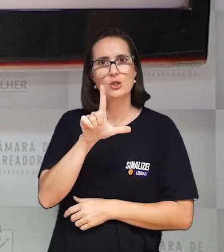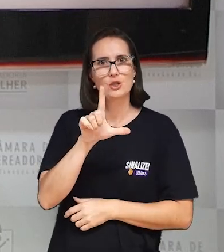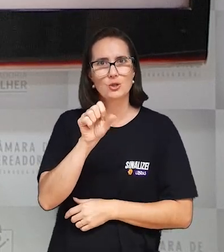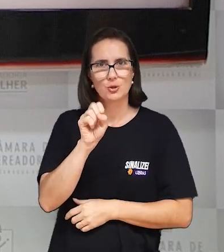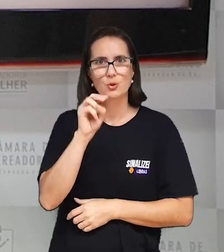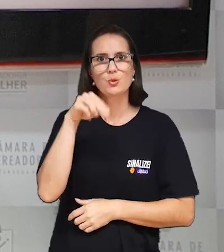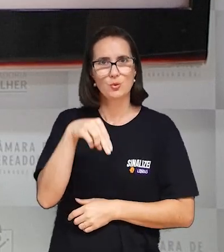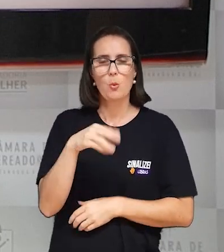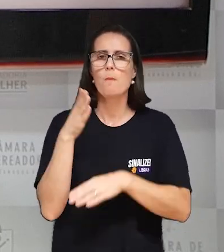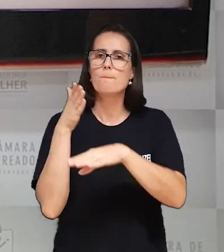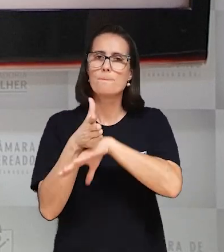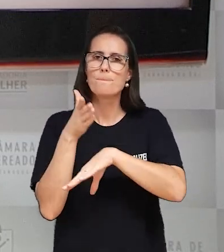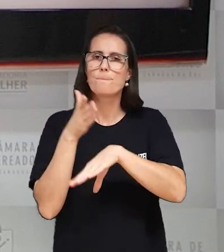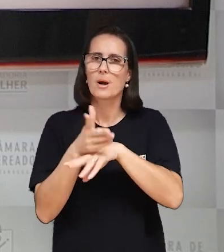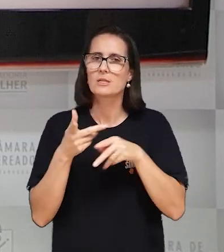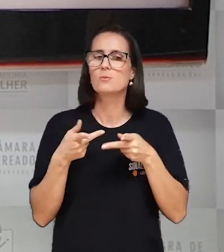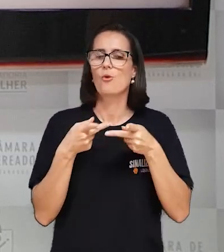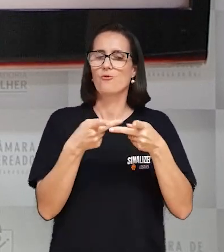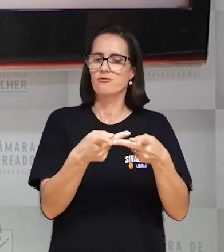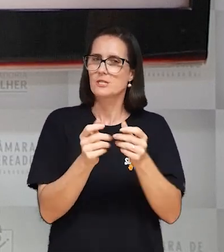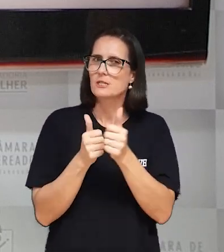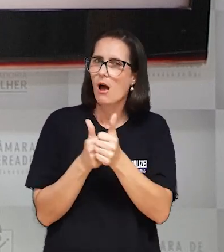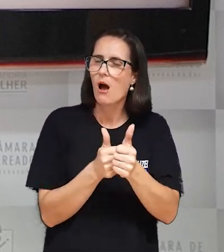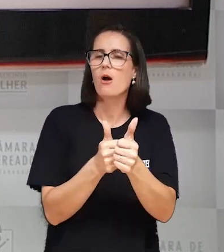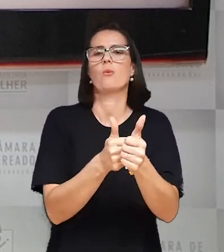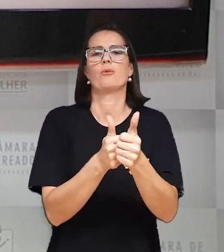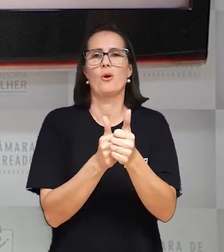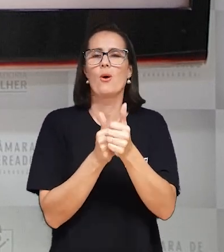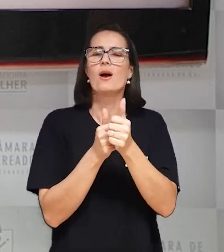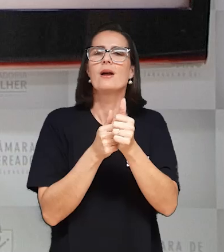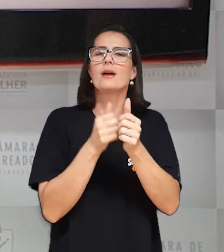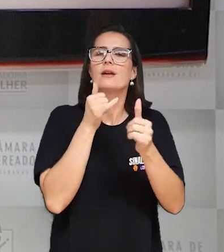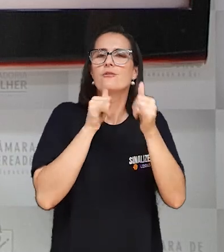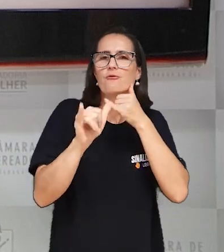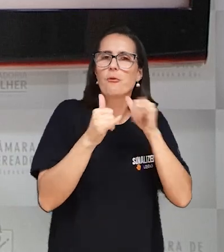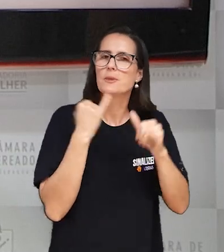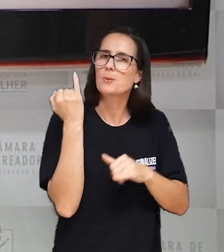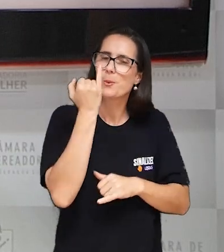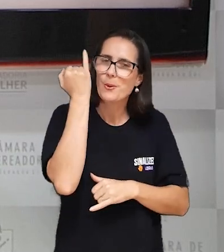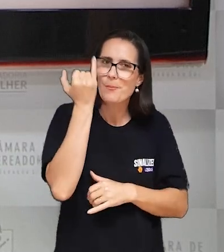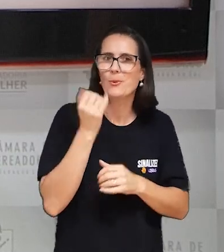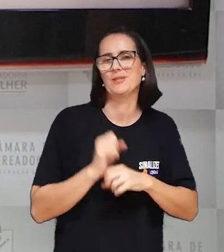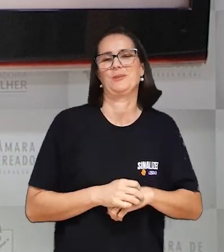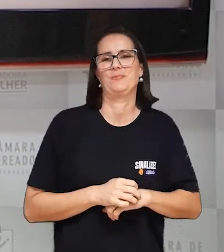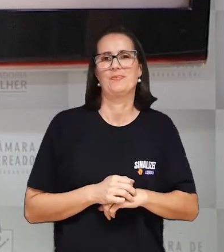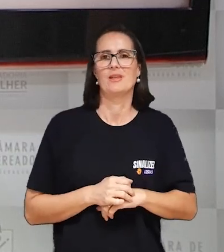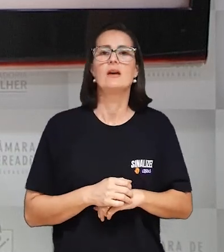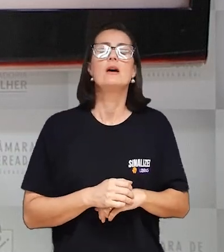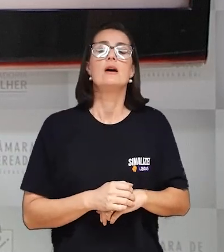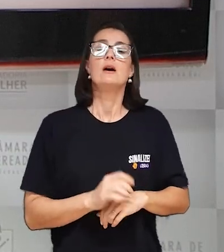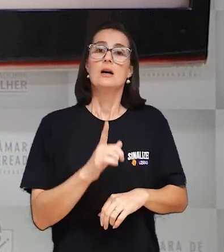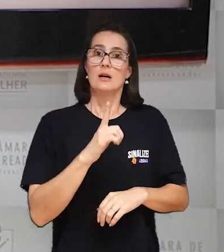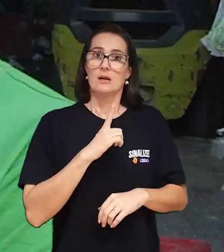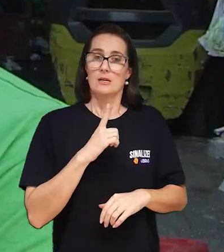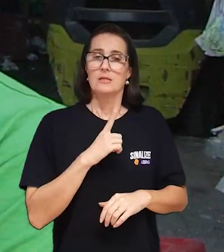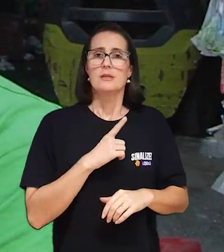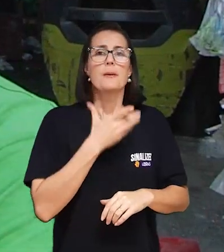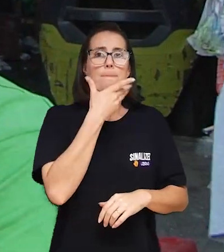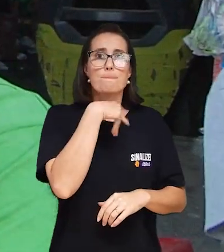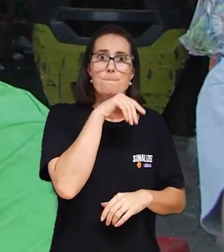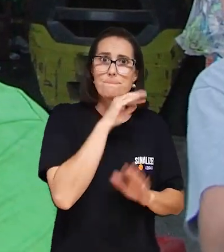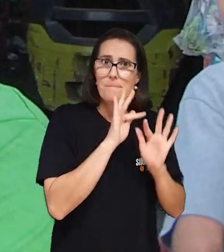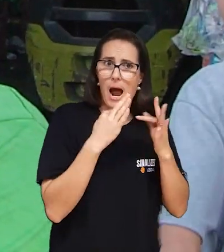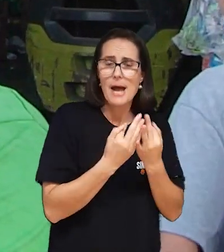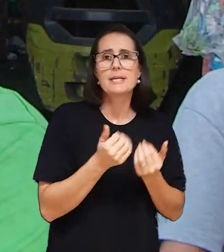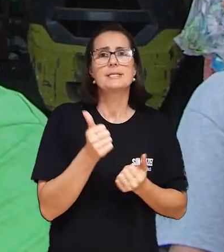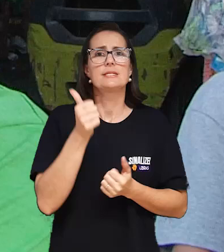Luiz Dalcanelli, participou da visita e compartilhou assuntos importantes com os jovens legisladores. Tem pais